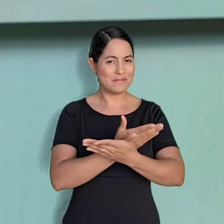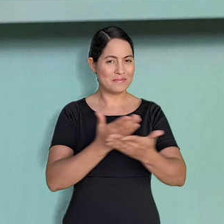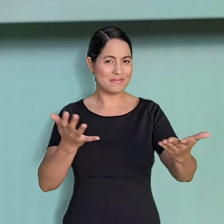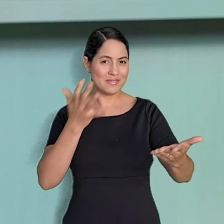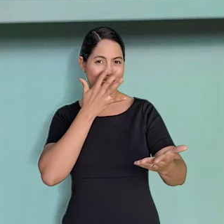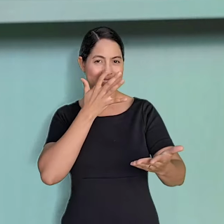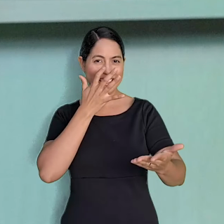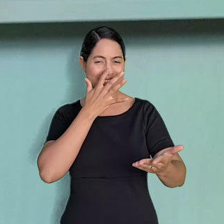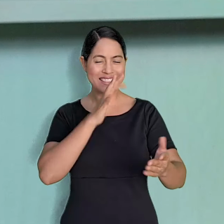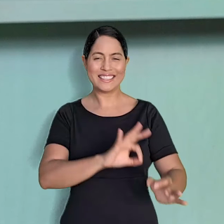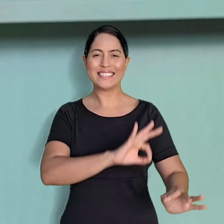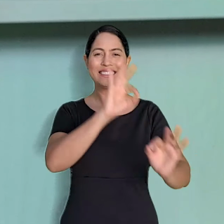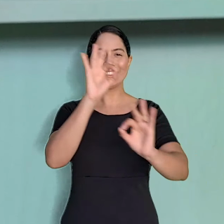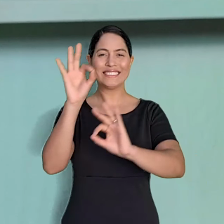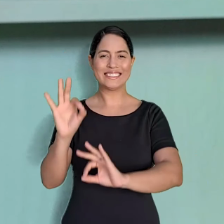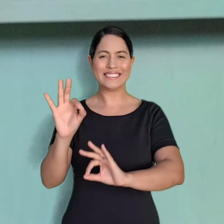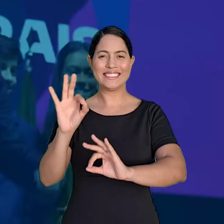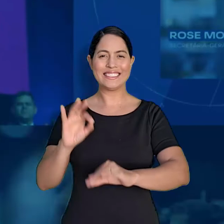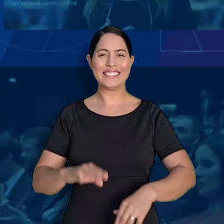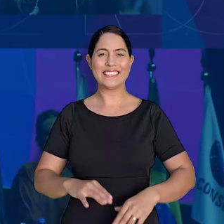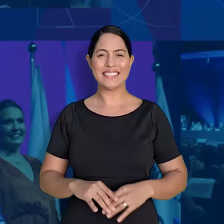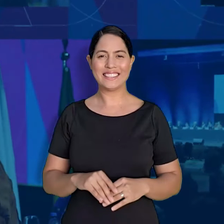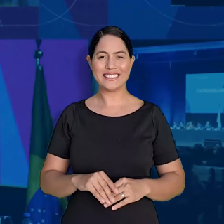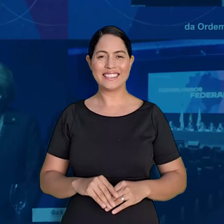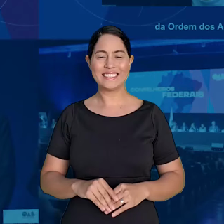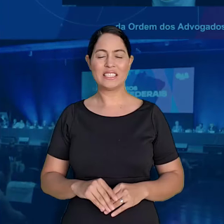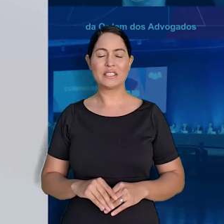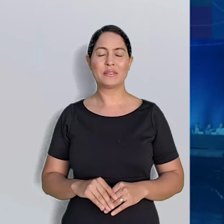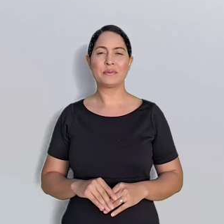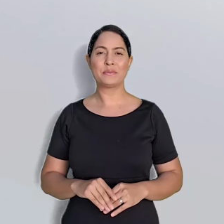e para você. Estamos no ar.